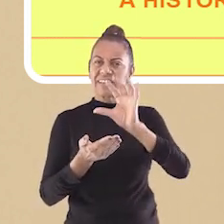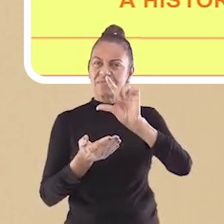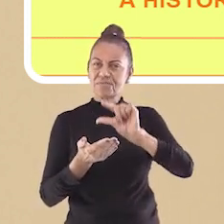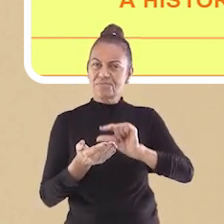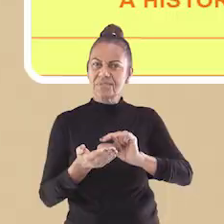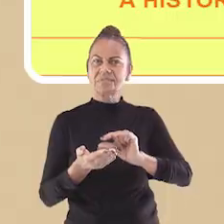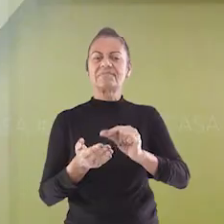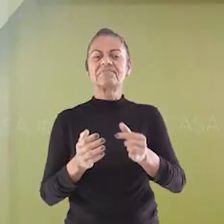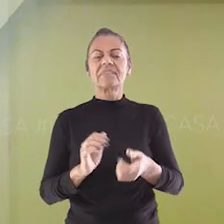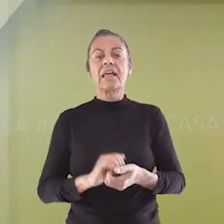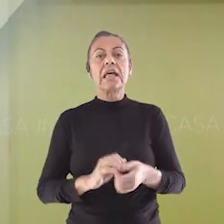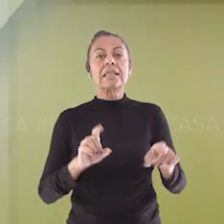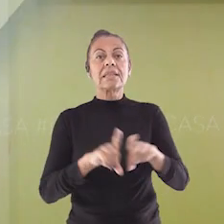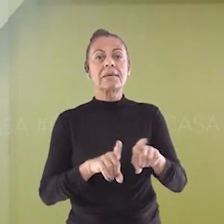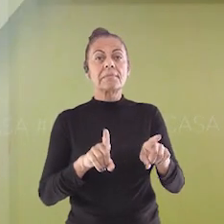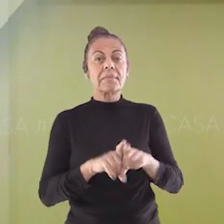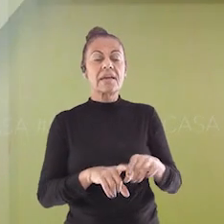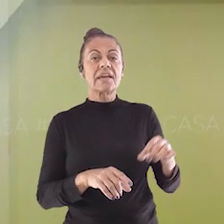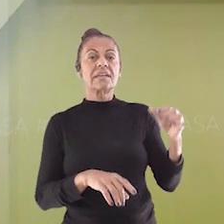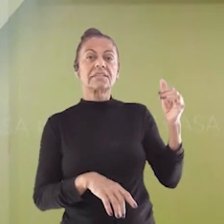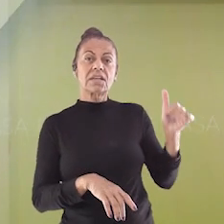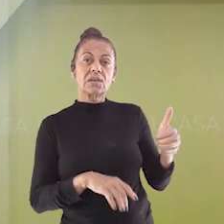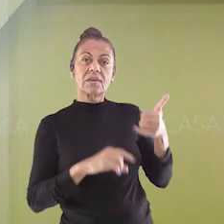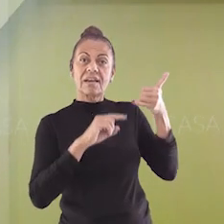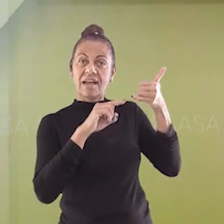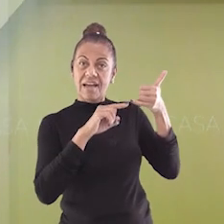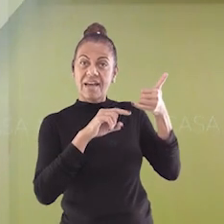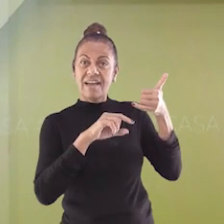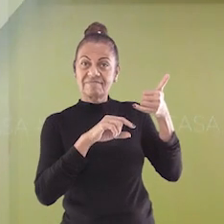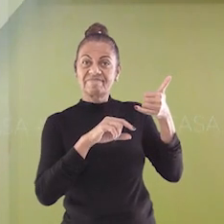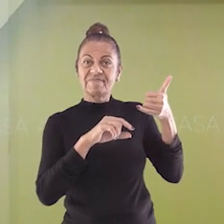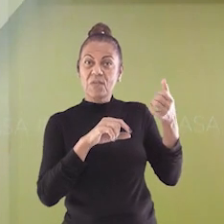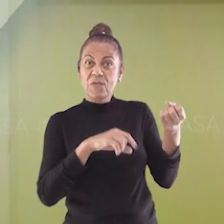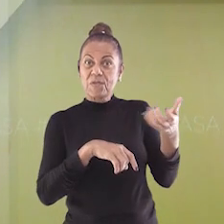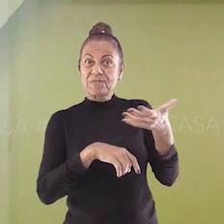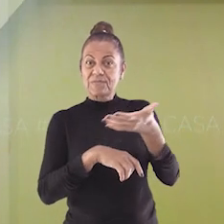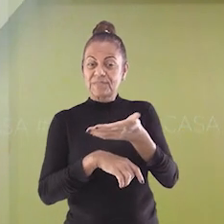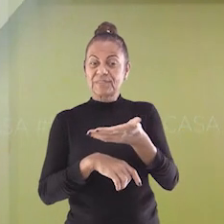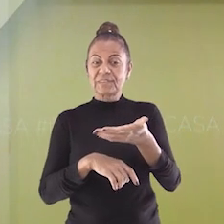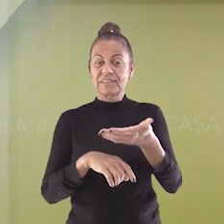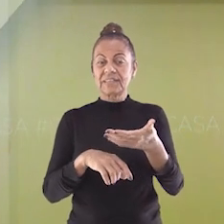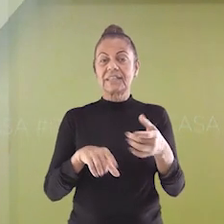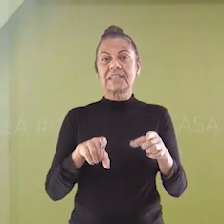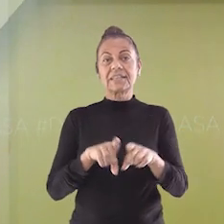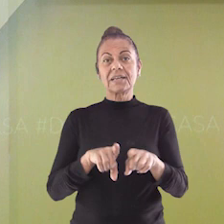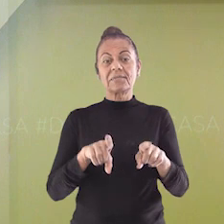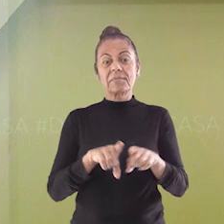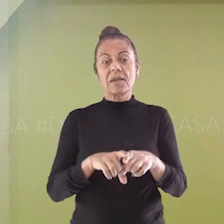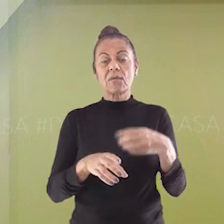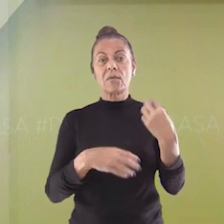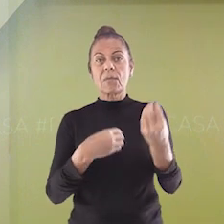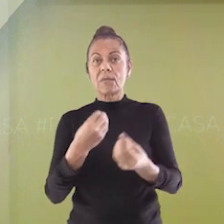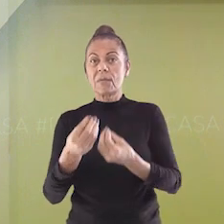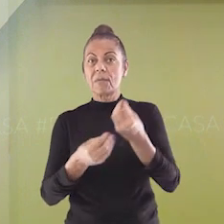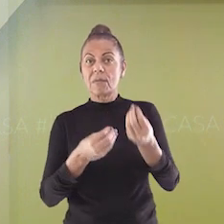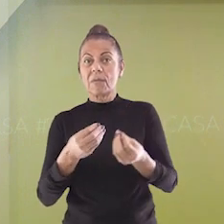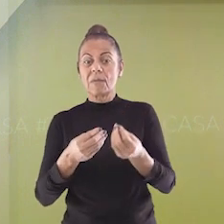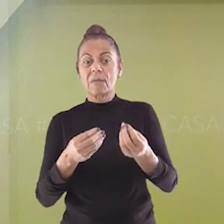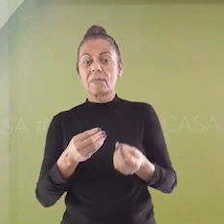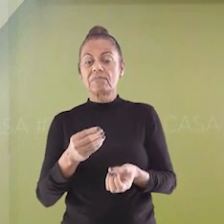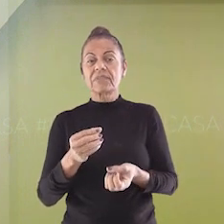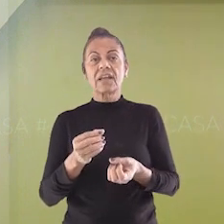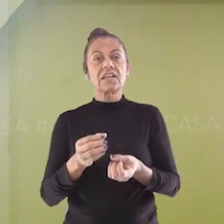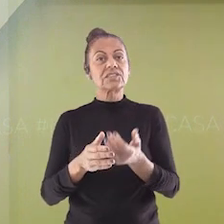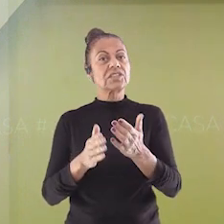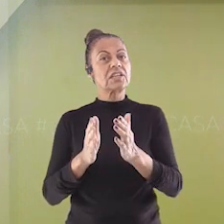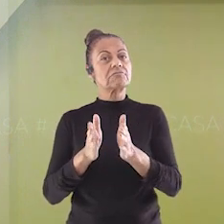modernos. Refletimos sobre atividades diárias, construída com organização do tempo.